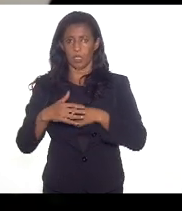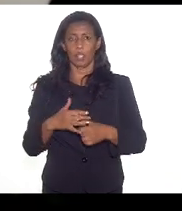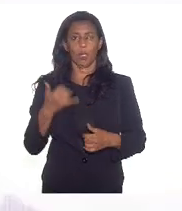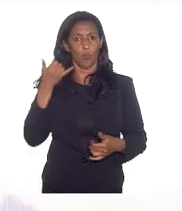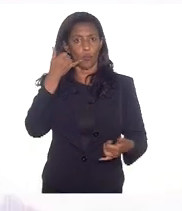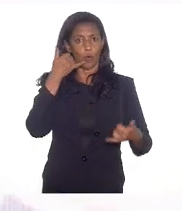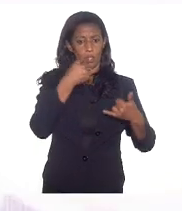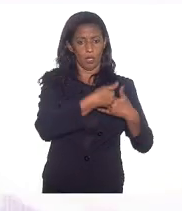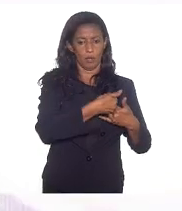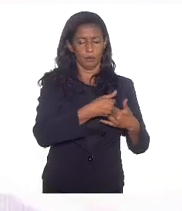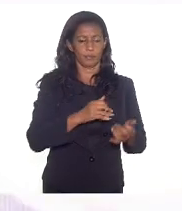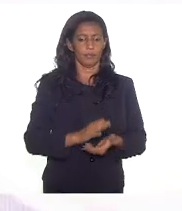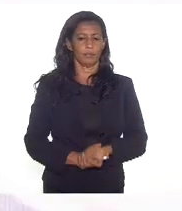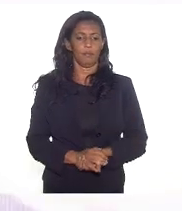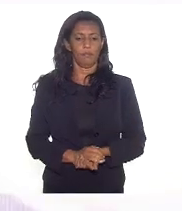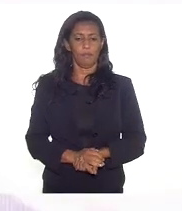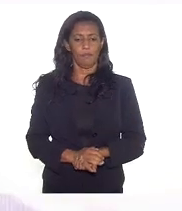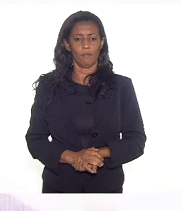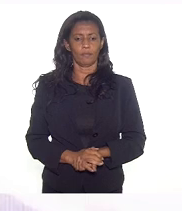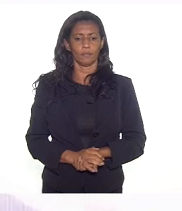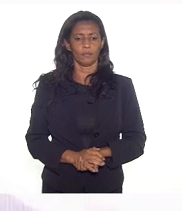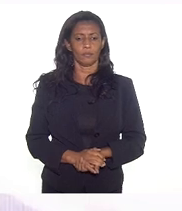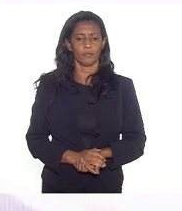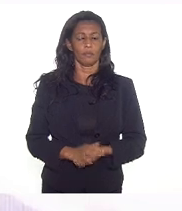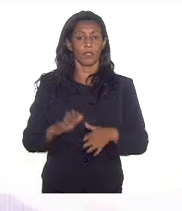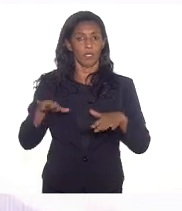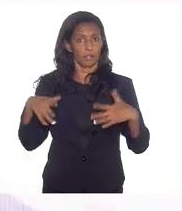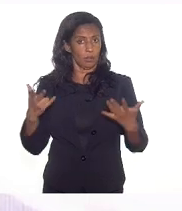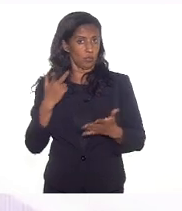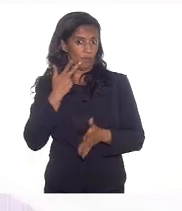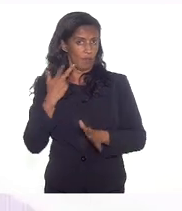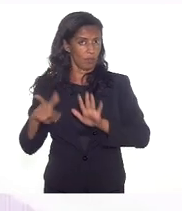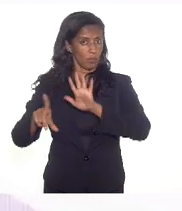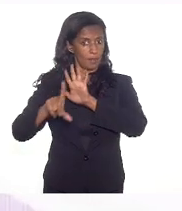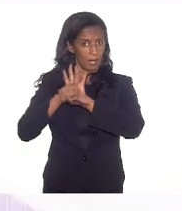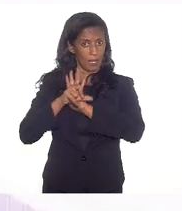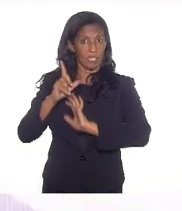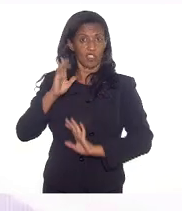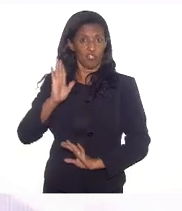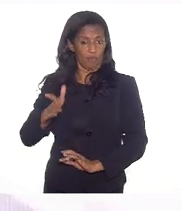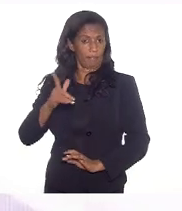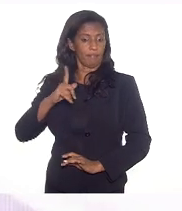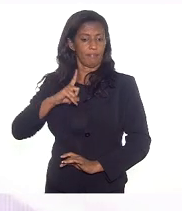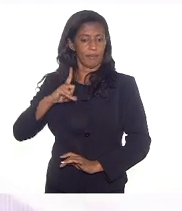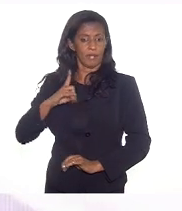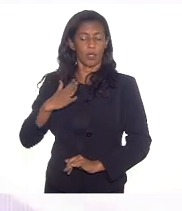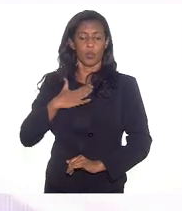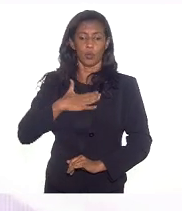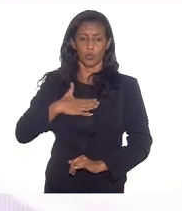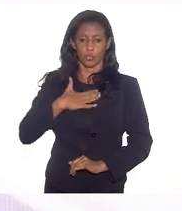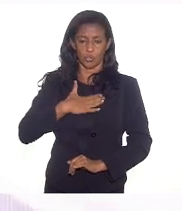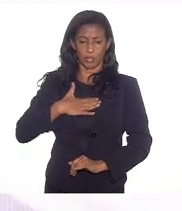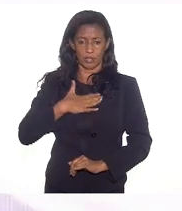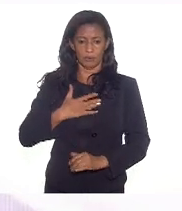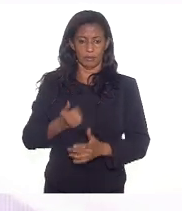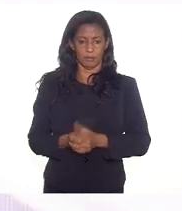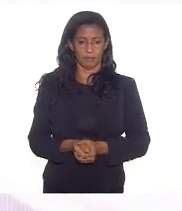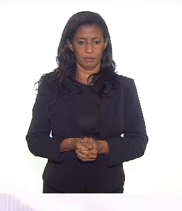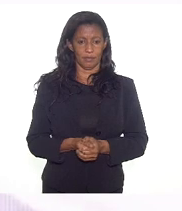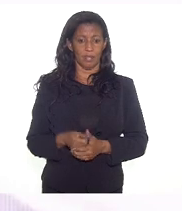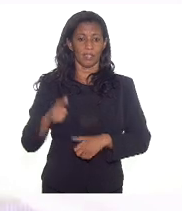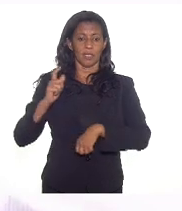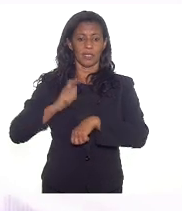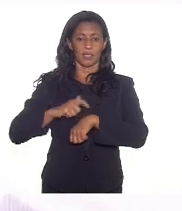obrigada, senhor presidente. Então, eu já falei sobre a lei, né, que já existe. Então, eu gostaria, senhor presidente, de,